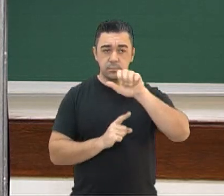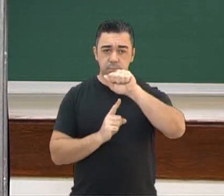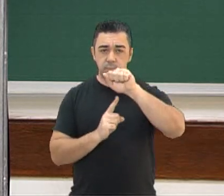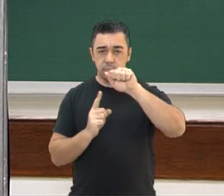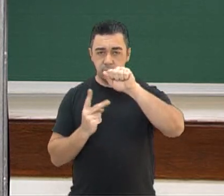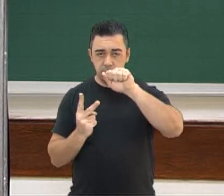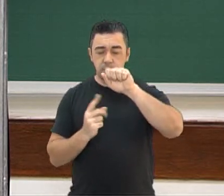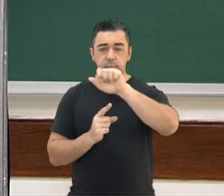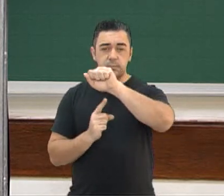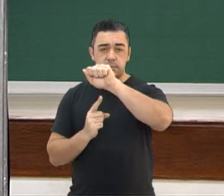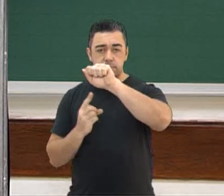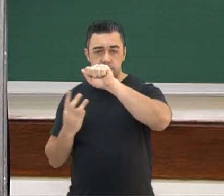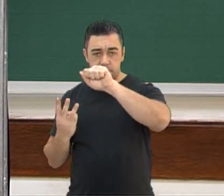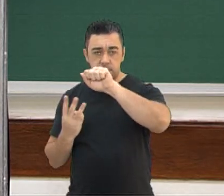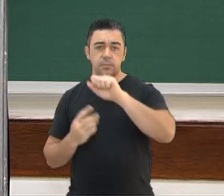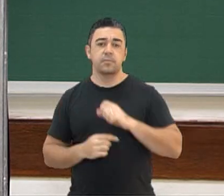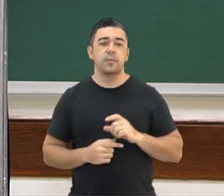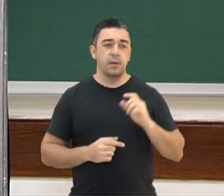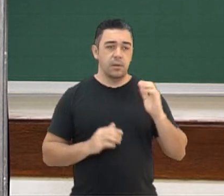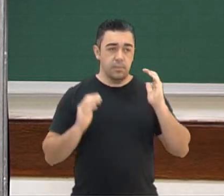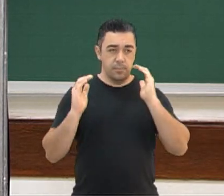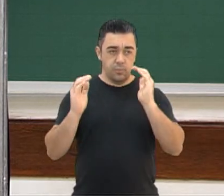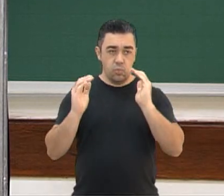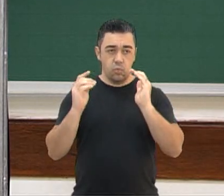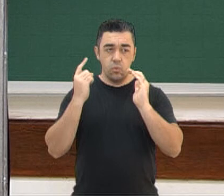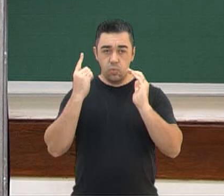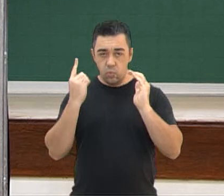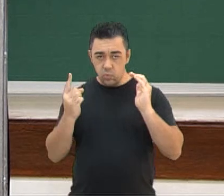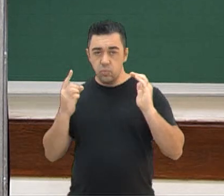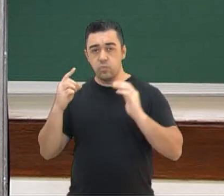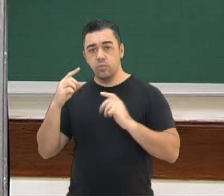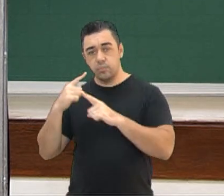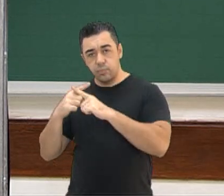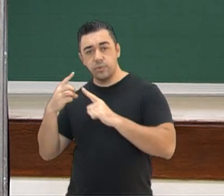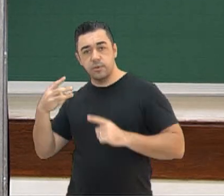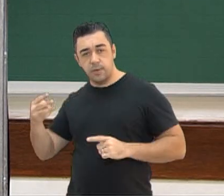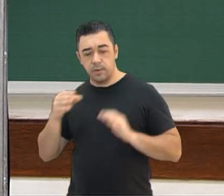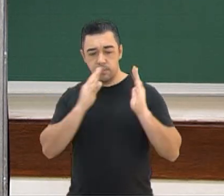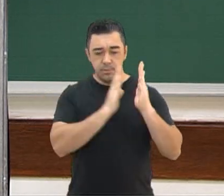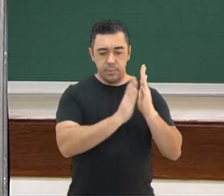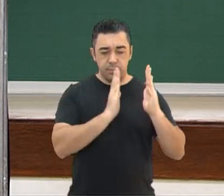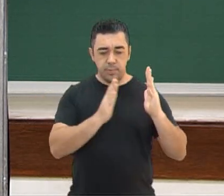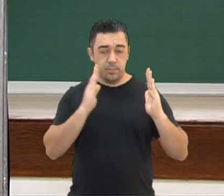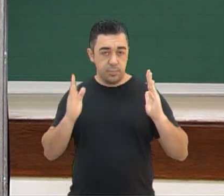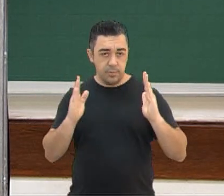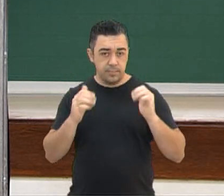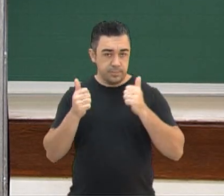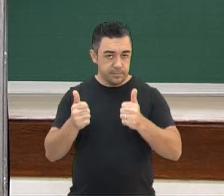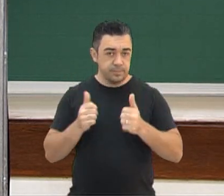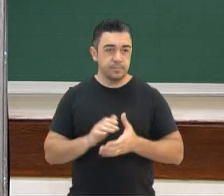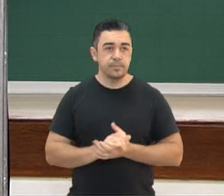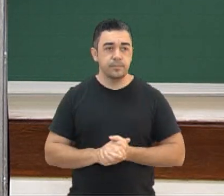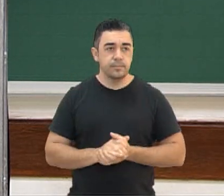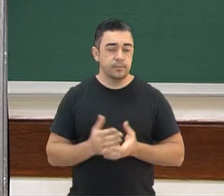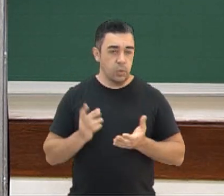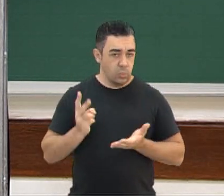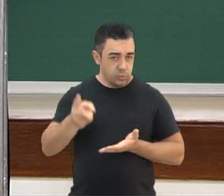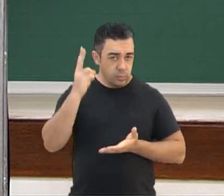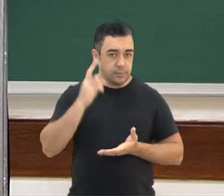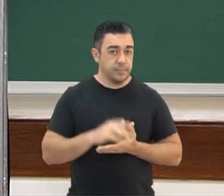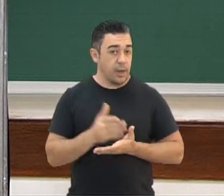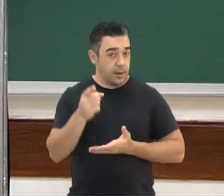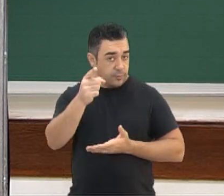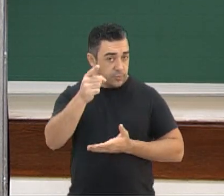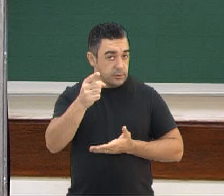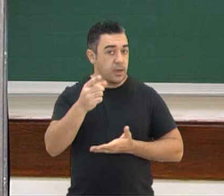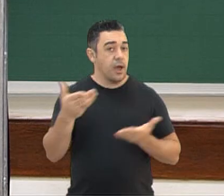A12 e A13. Uma matriz de ordem 1 por 3, uma linha por 3 colunas. Então, vamos lá, continuidade.